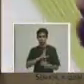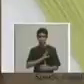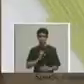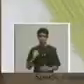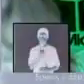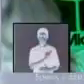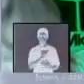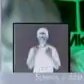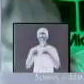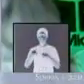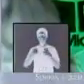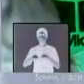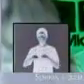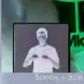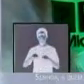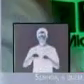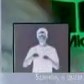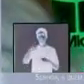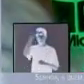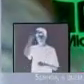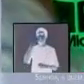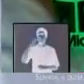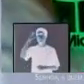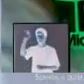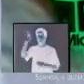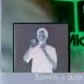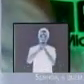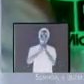no ministério da cura interior, você vai encontrar na palavra.